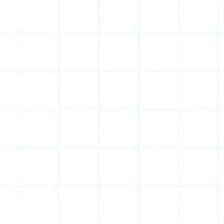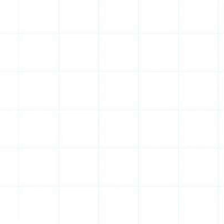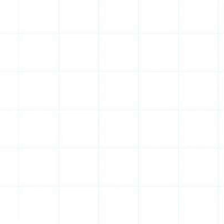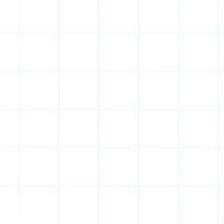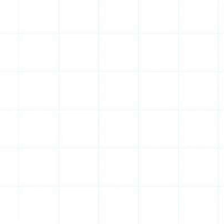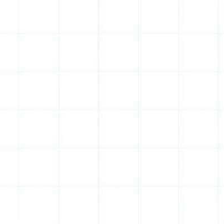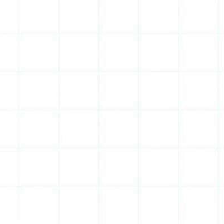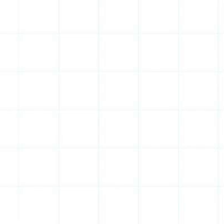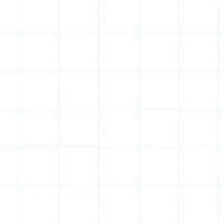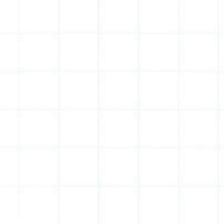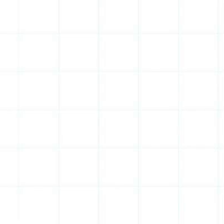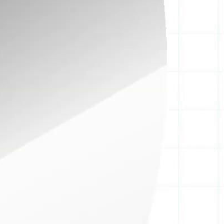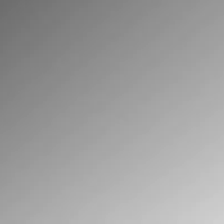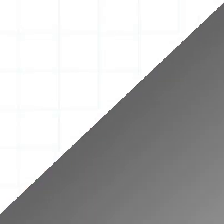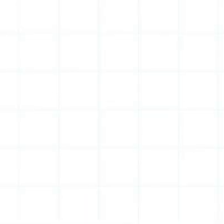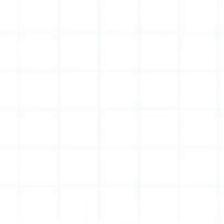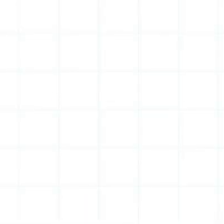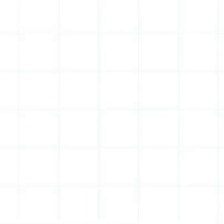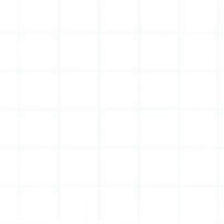organized.